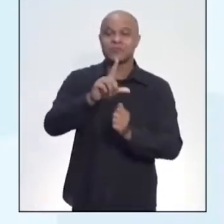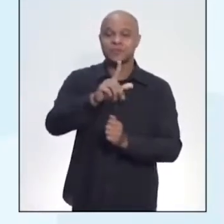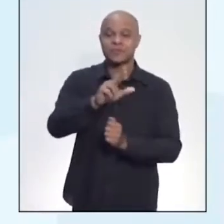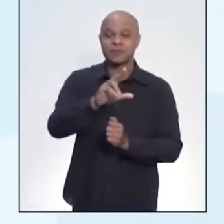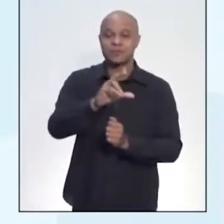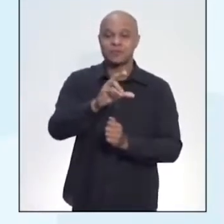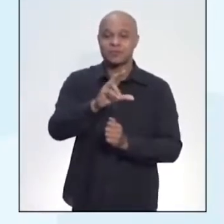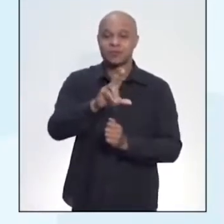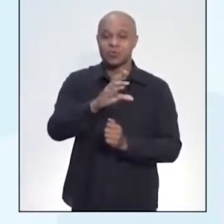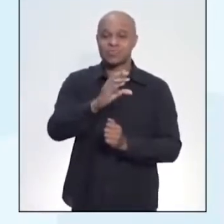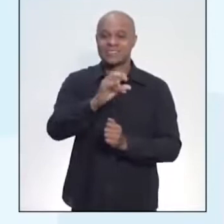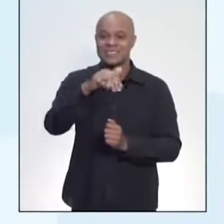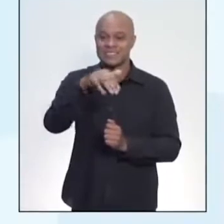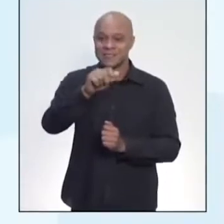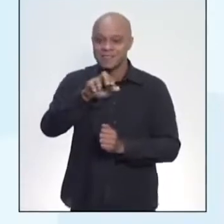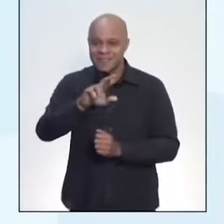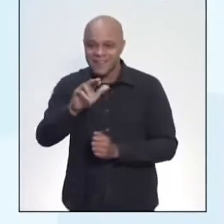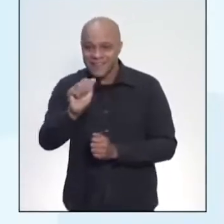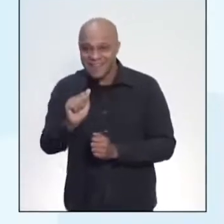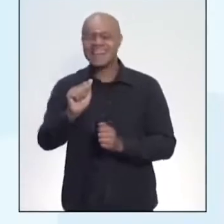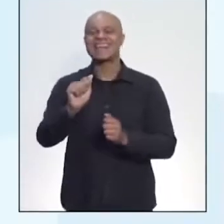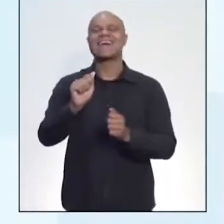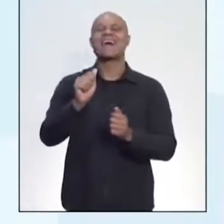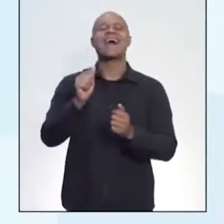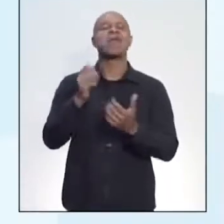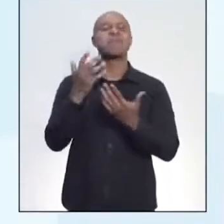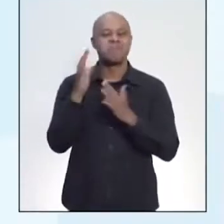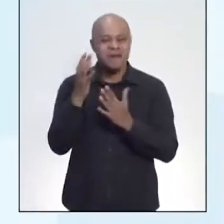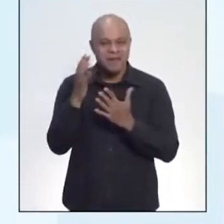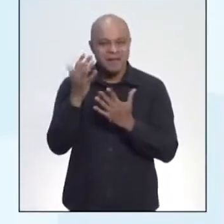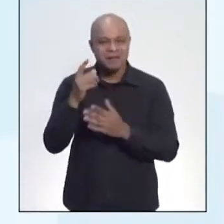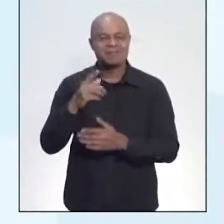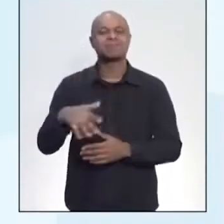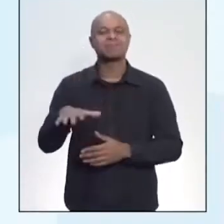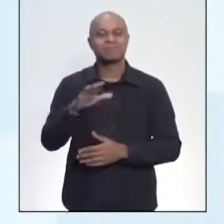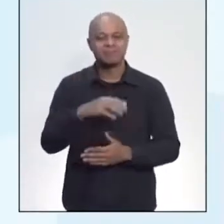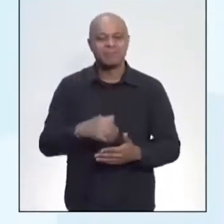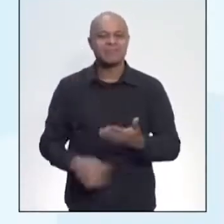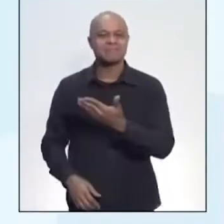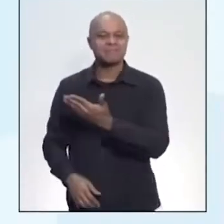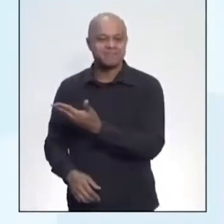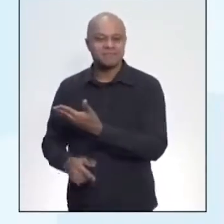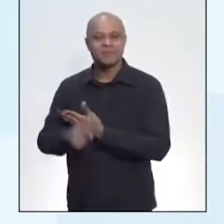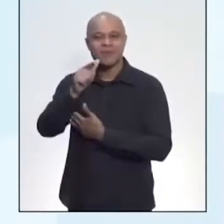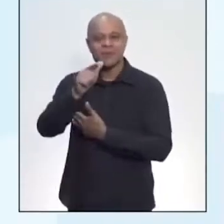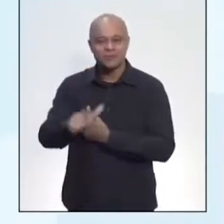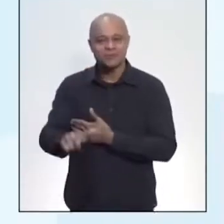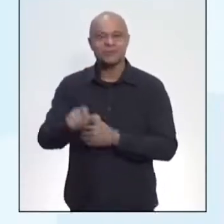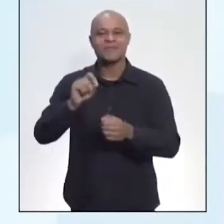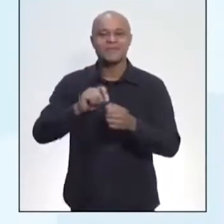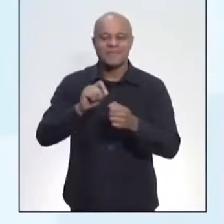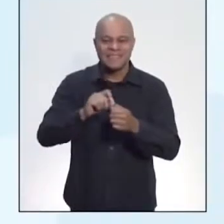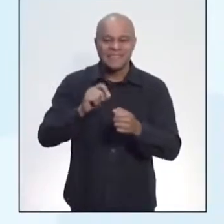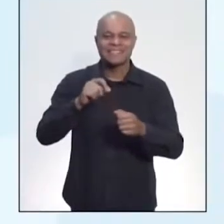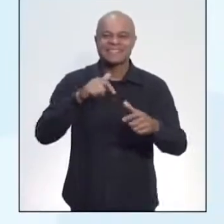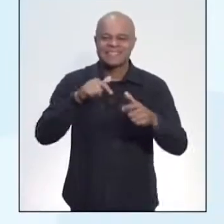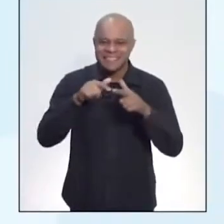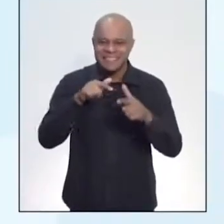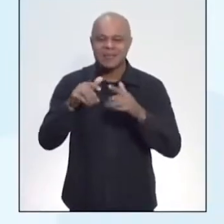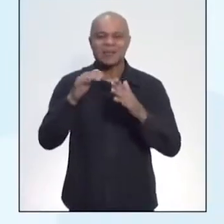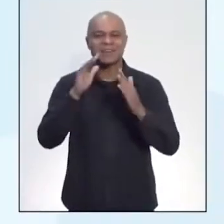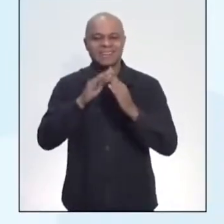professora Lucimara Parabéns Maria Eduarda por esse caderno e continue assim sendo protagonista fazendo suas